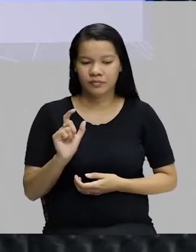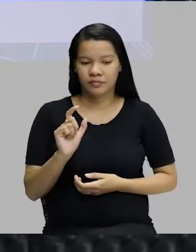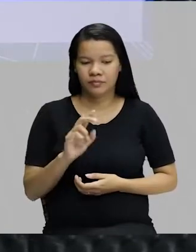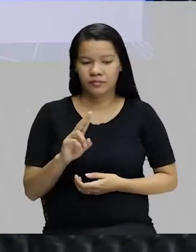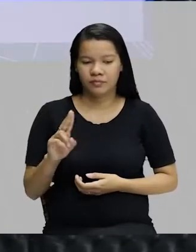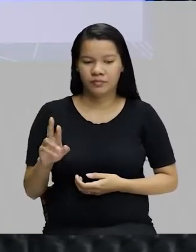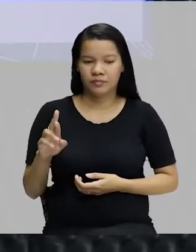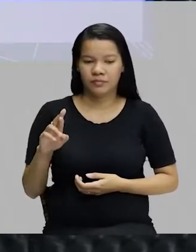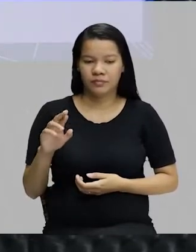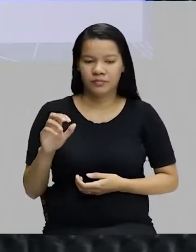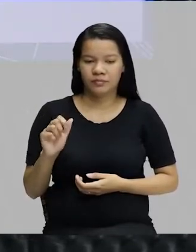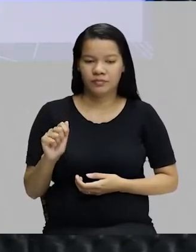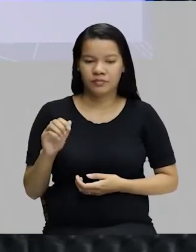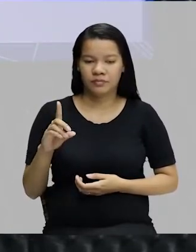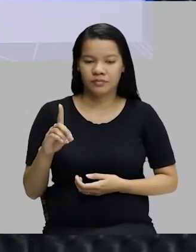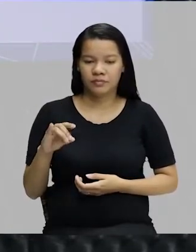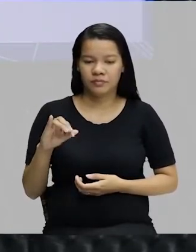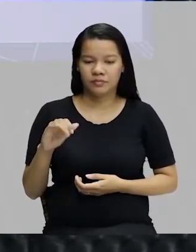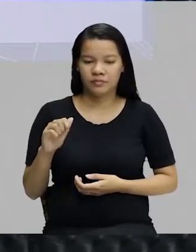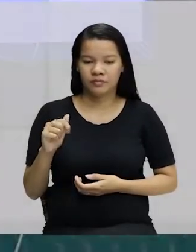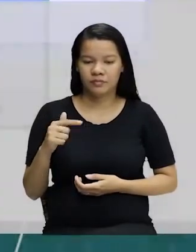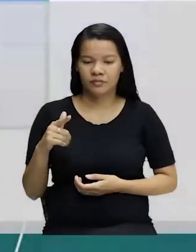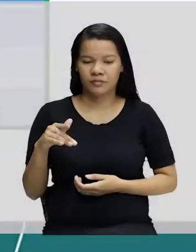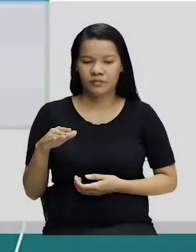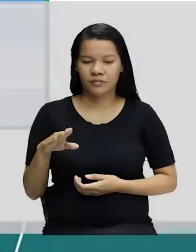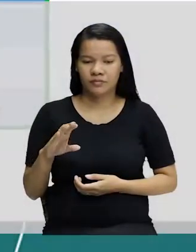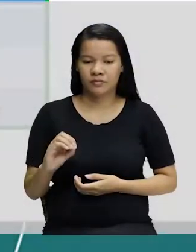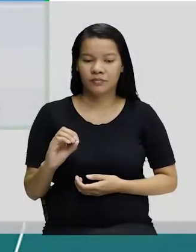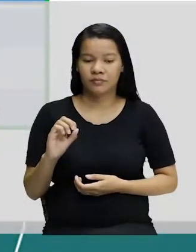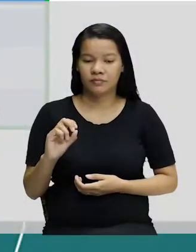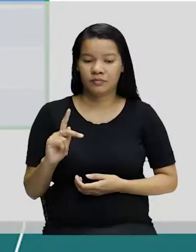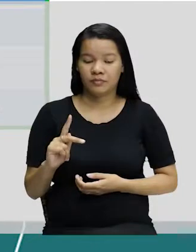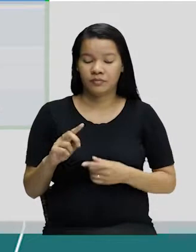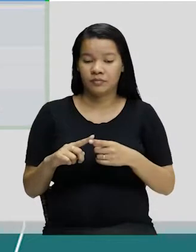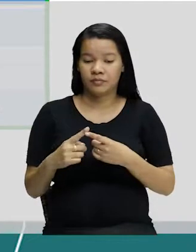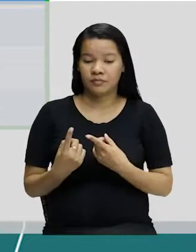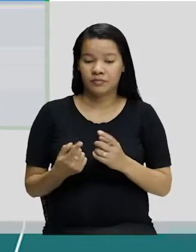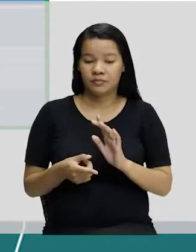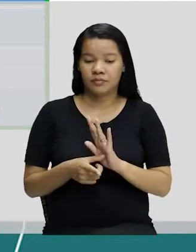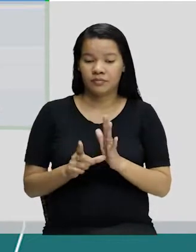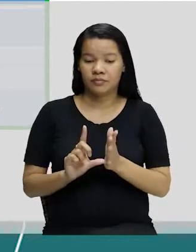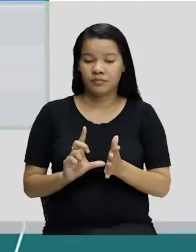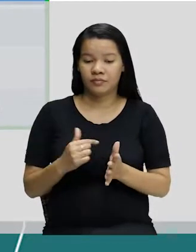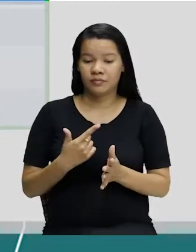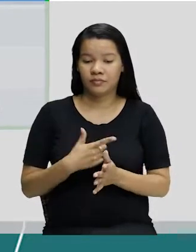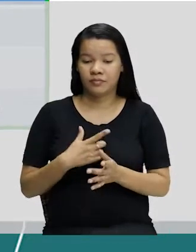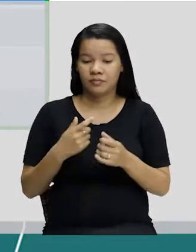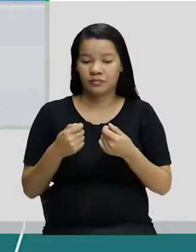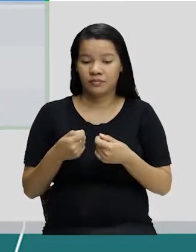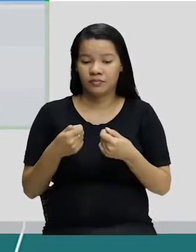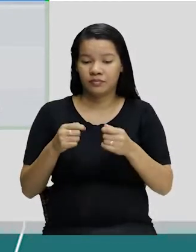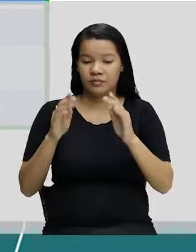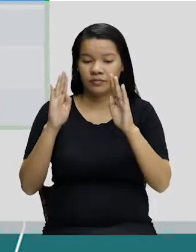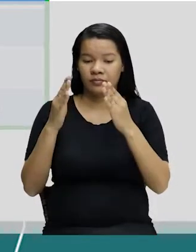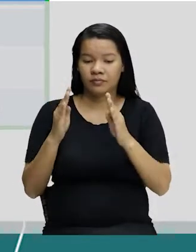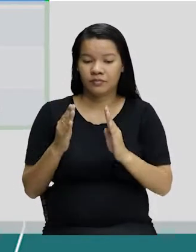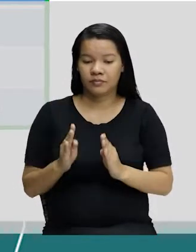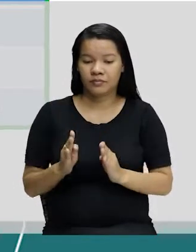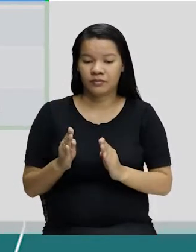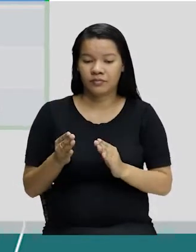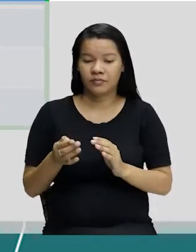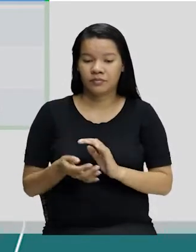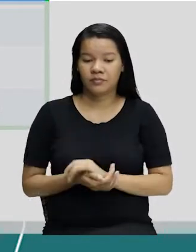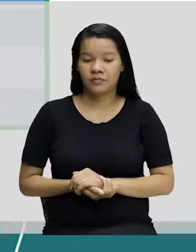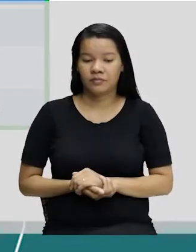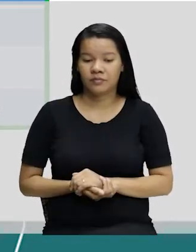radiação. Show de bola, turminha? Bom, mas antes precisamos fazer uma revisão, certo? Quando se fala